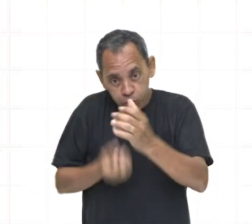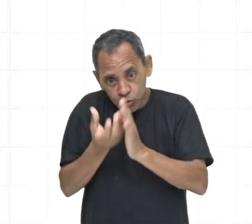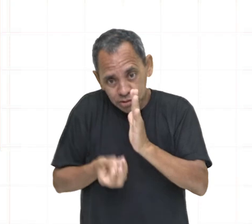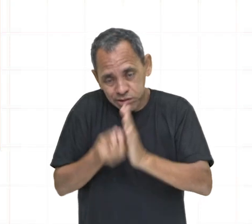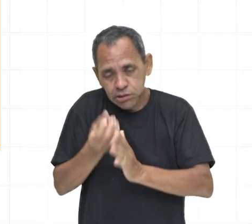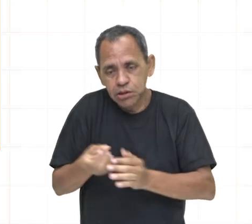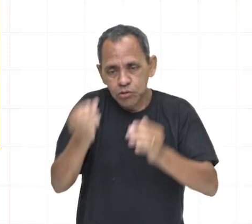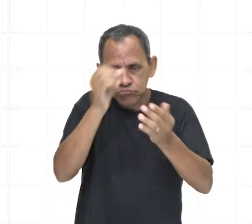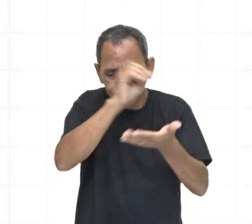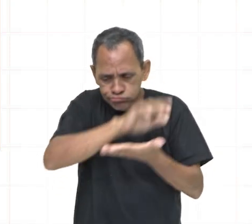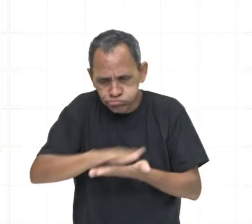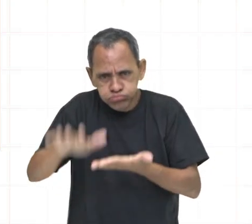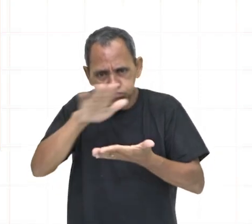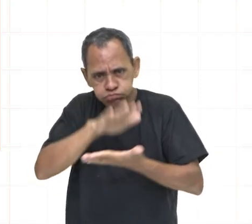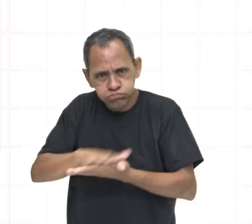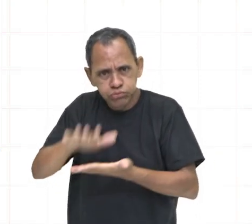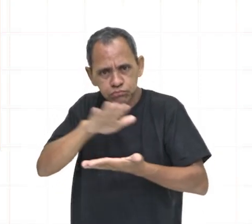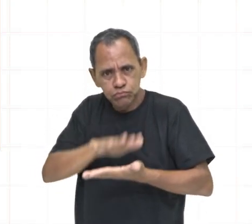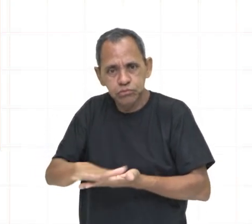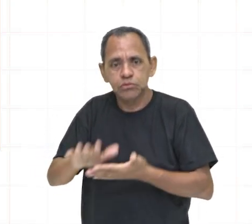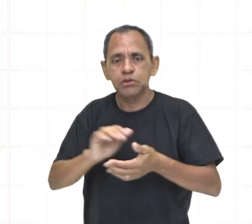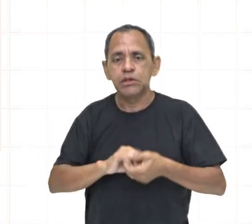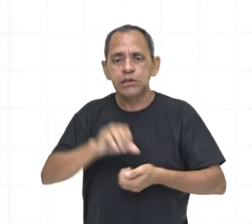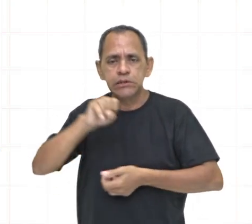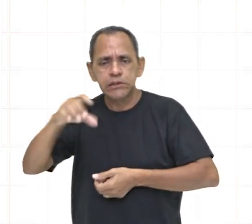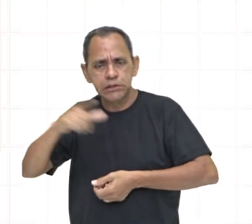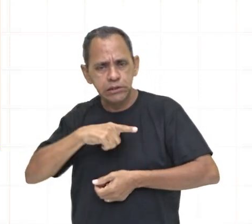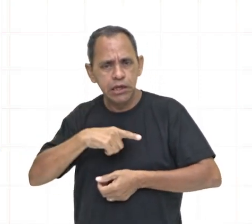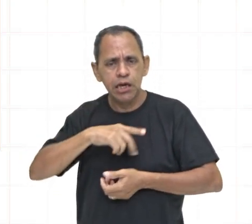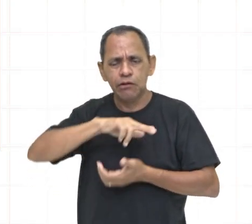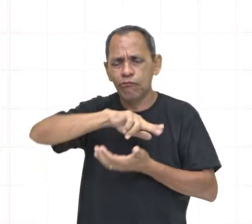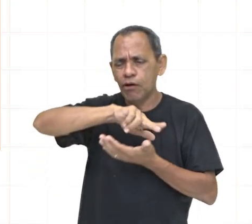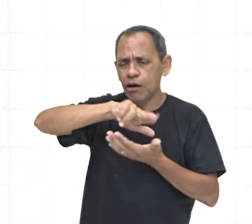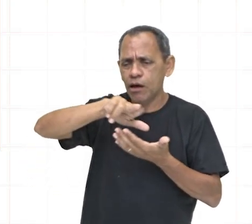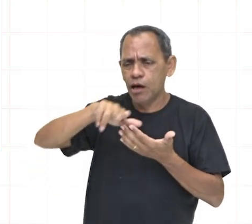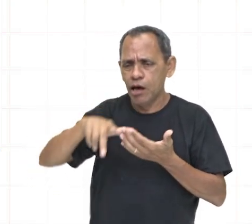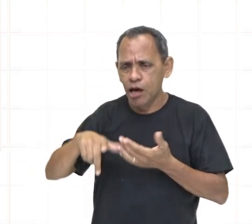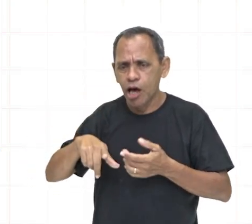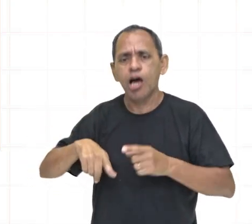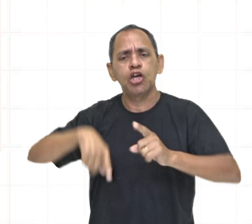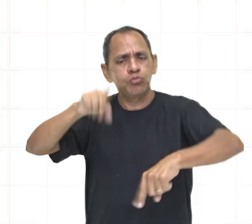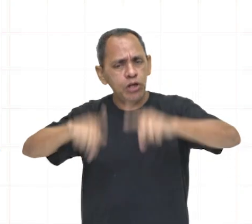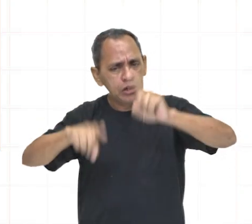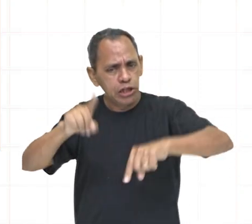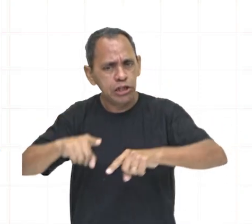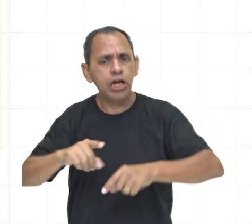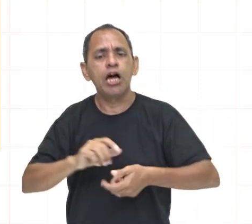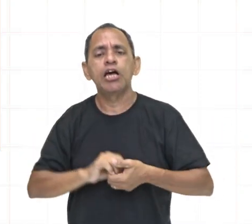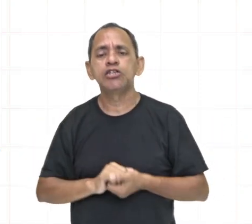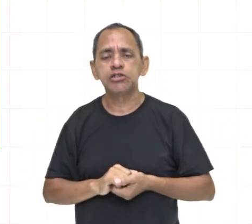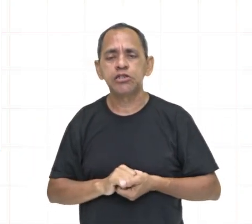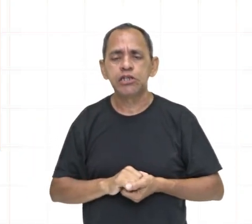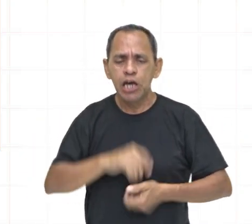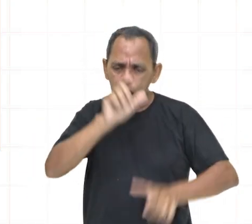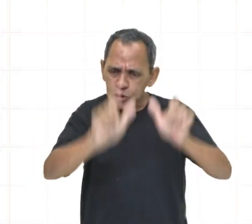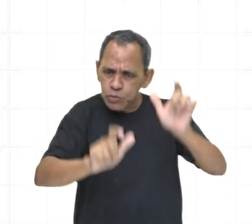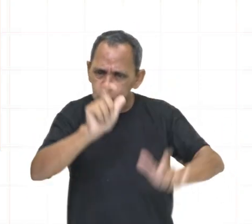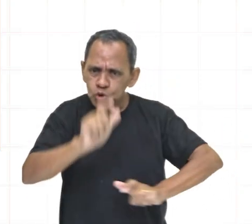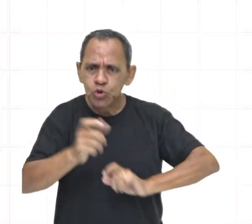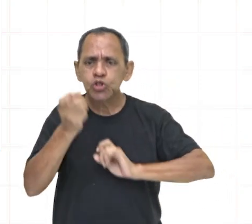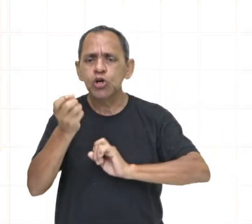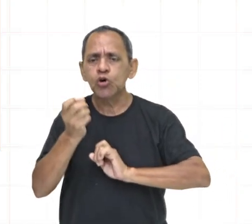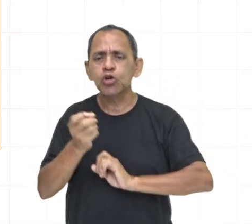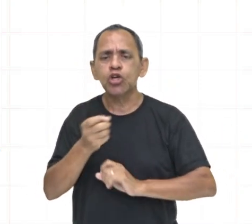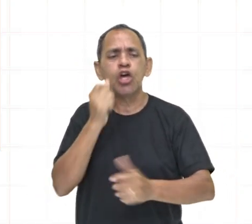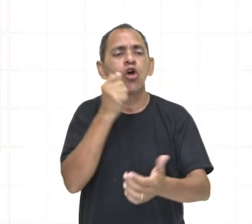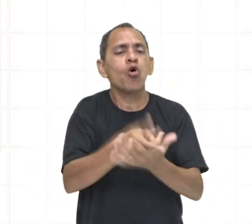tá? E, consequentemente, se tem muitos produtos, vai querer vender. Querendo vender, vai reduzir